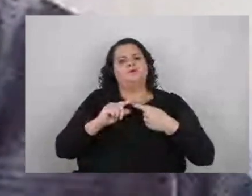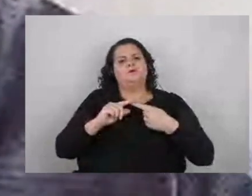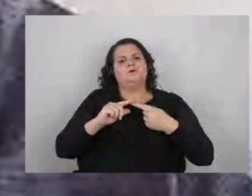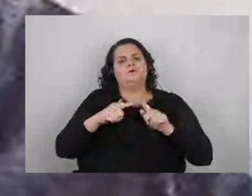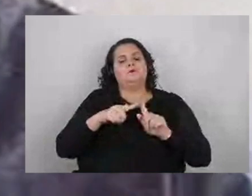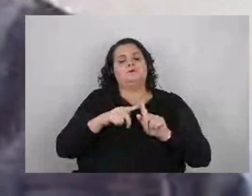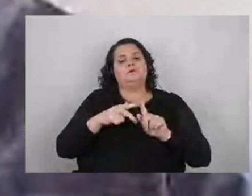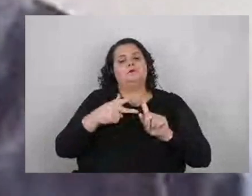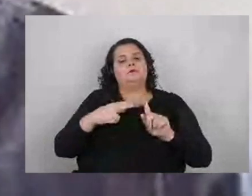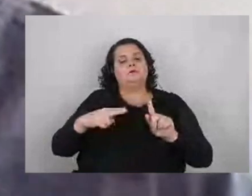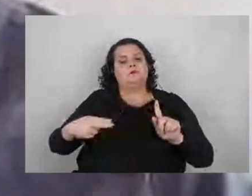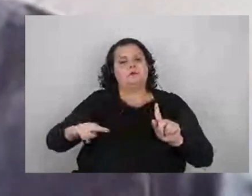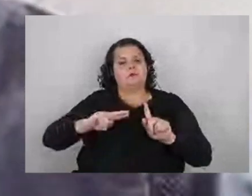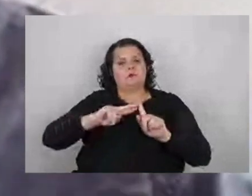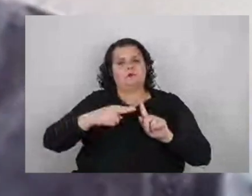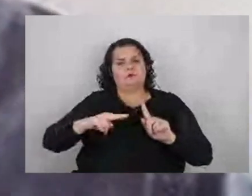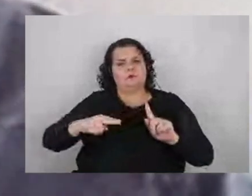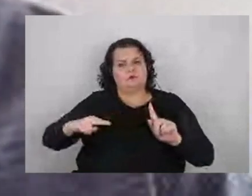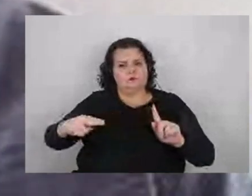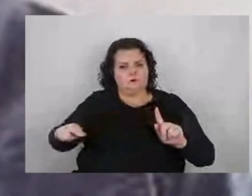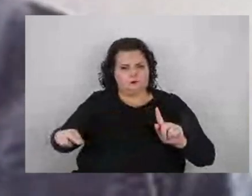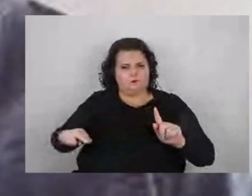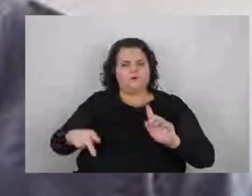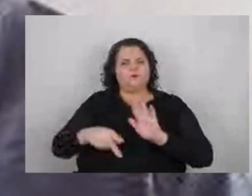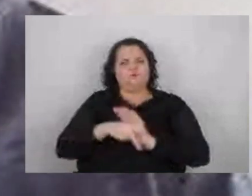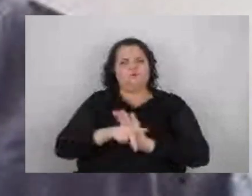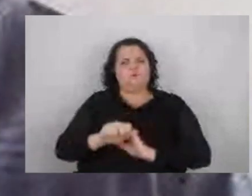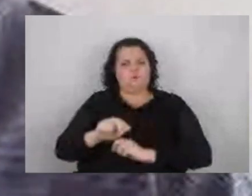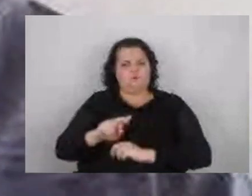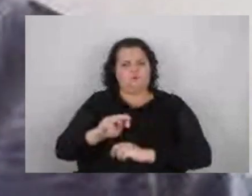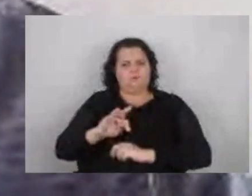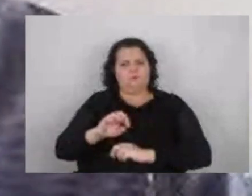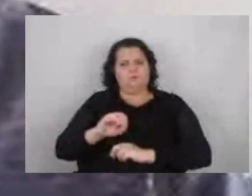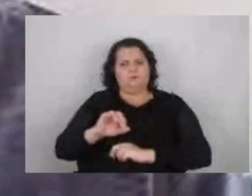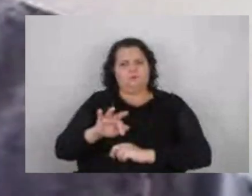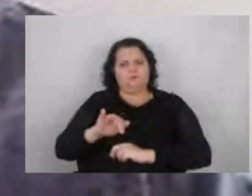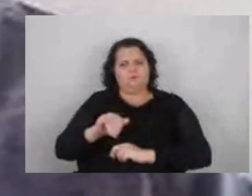ATG1. Então, mas como funciona a autofagia?